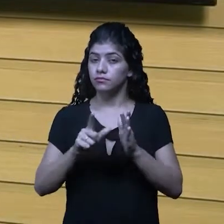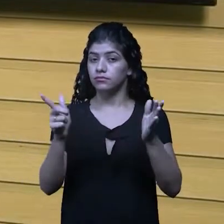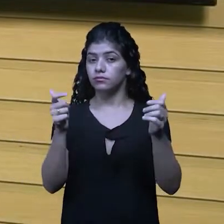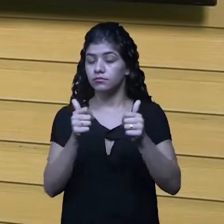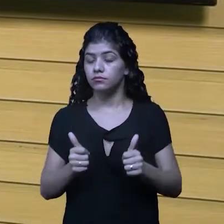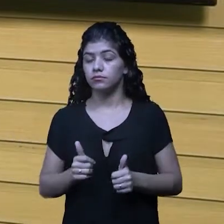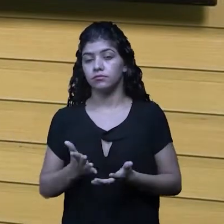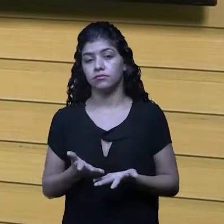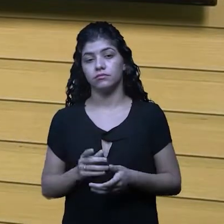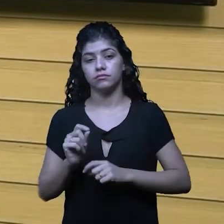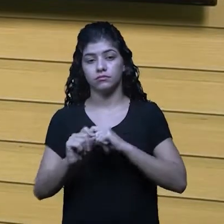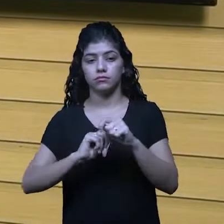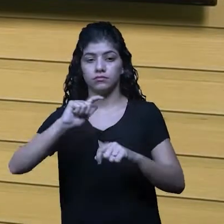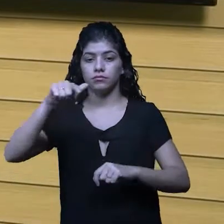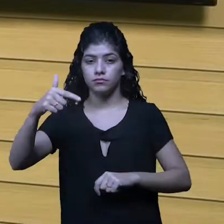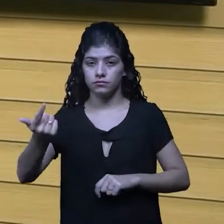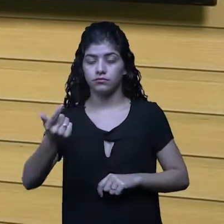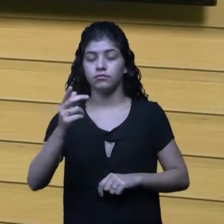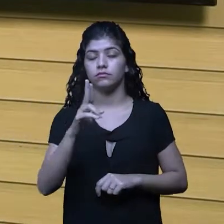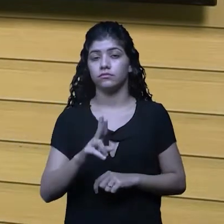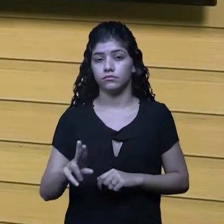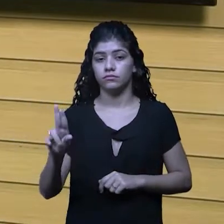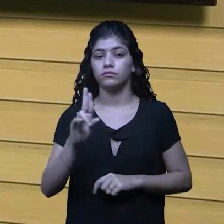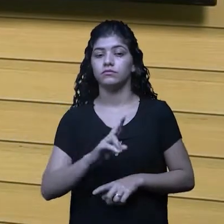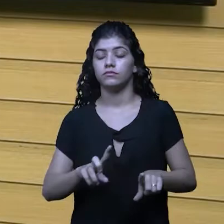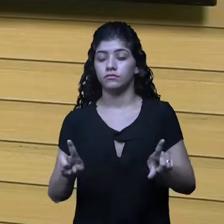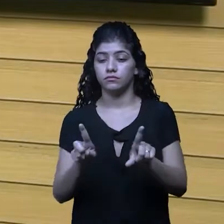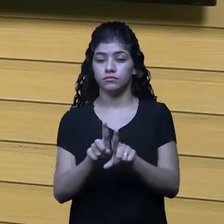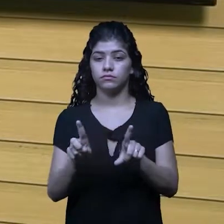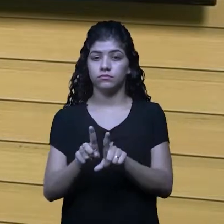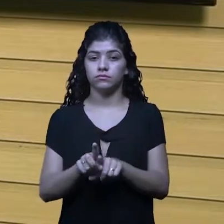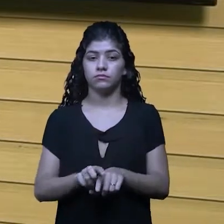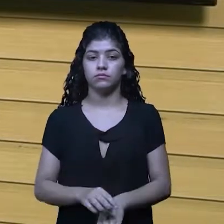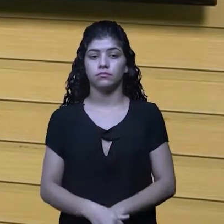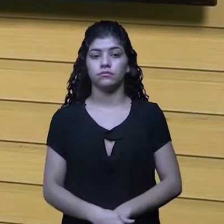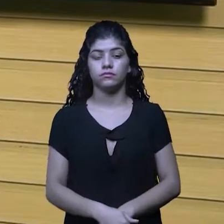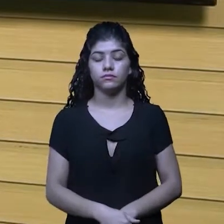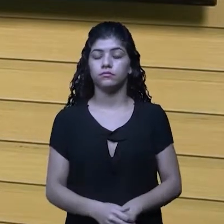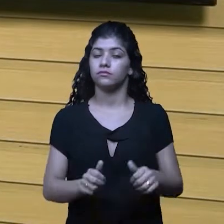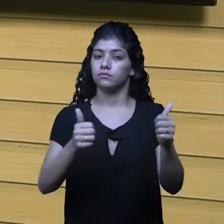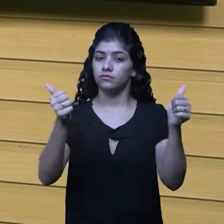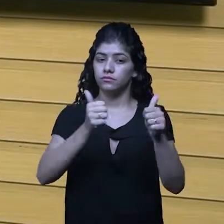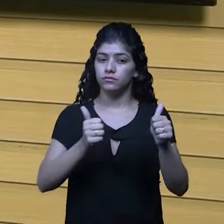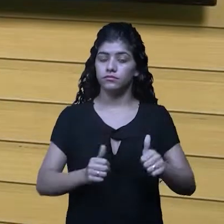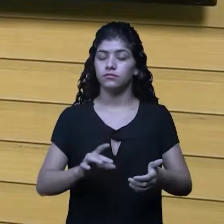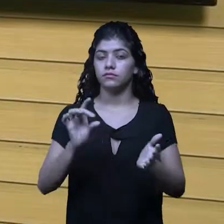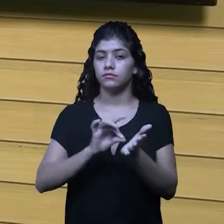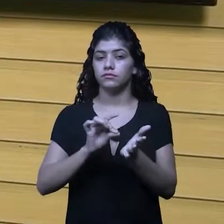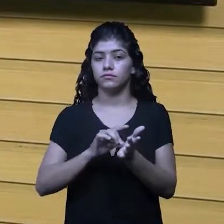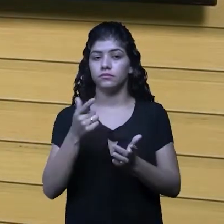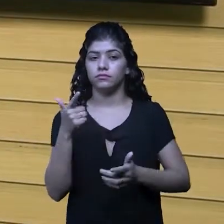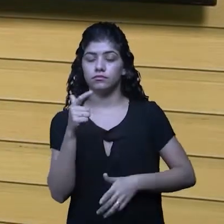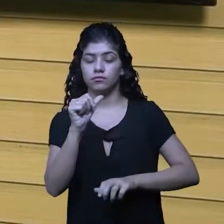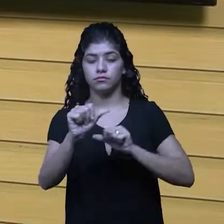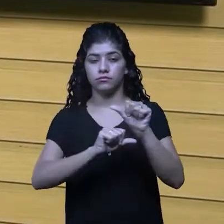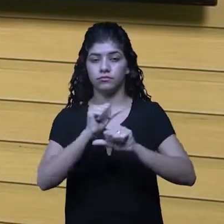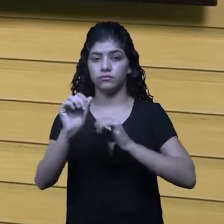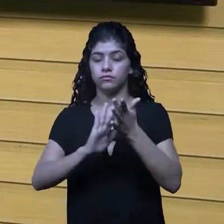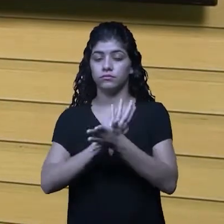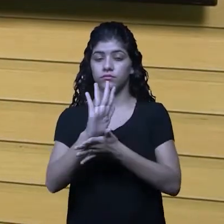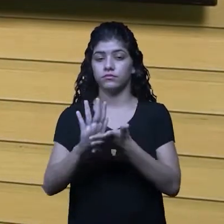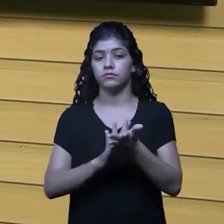medida. Mas eles não impedem que seja feito também após feita a medida, para verificar se não houve